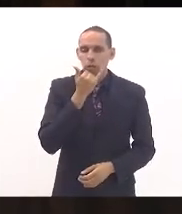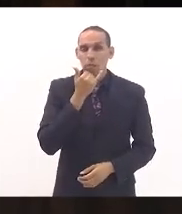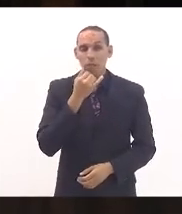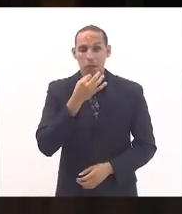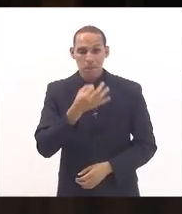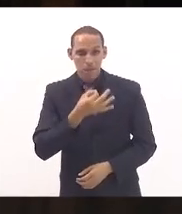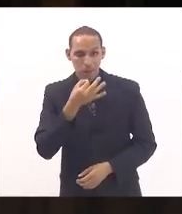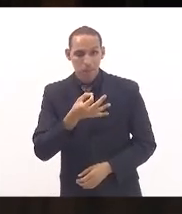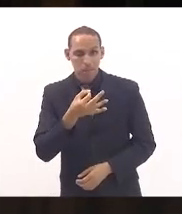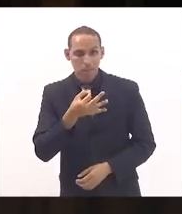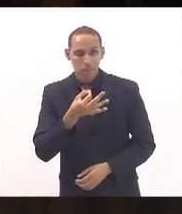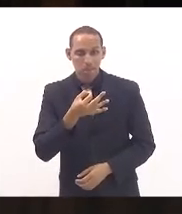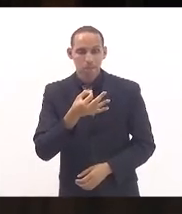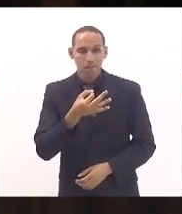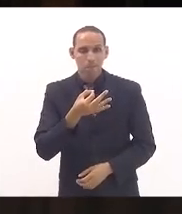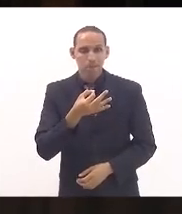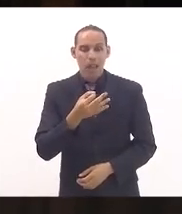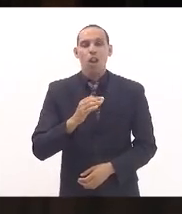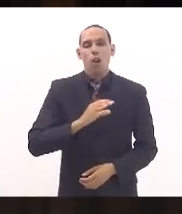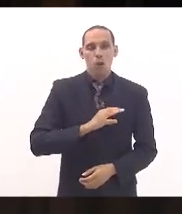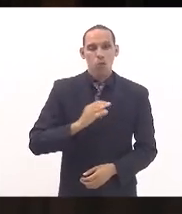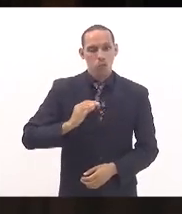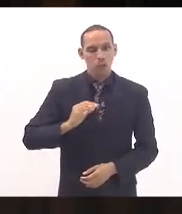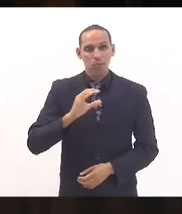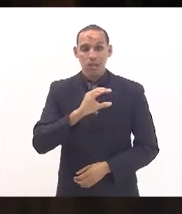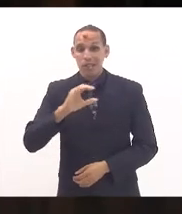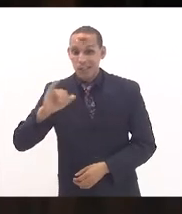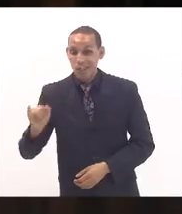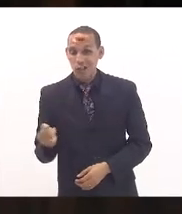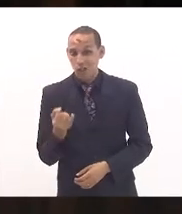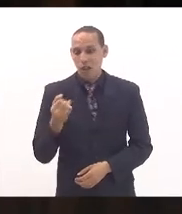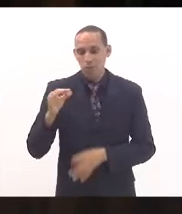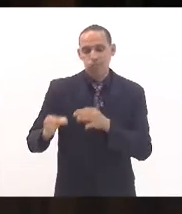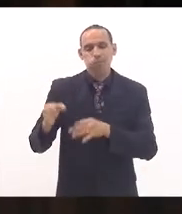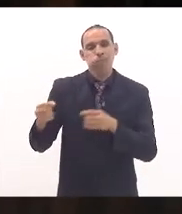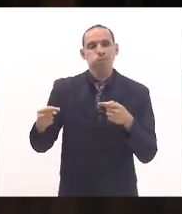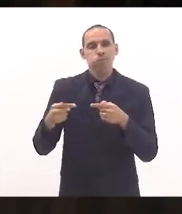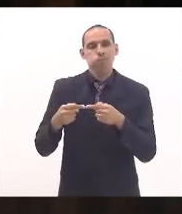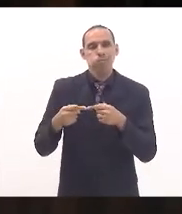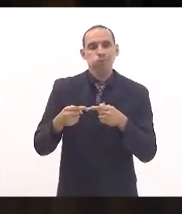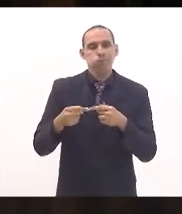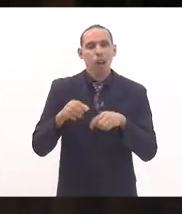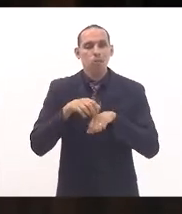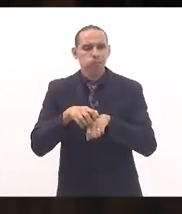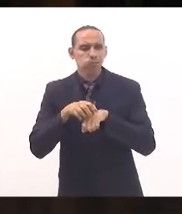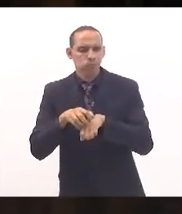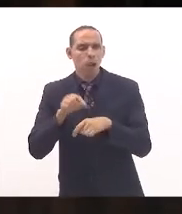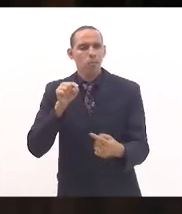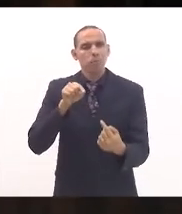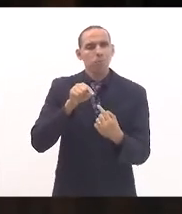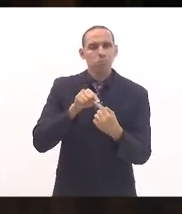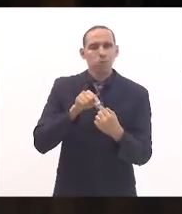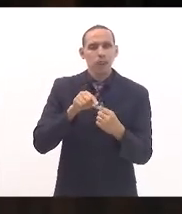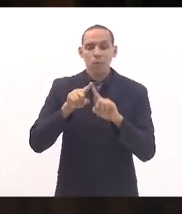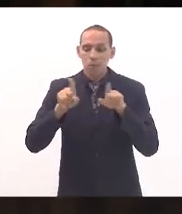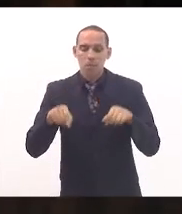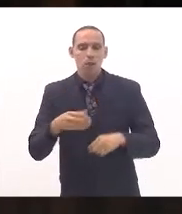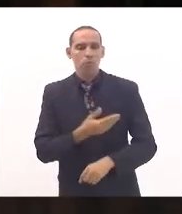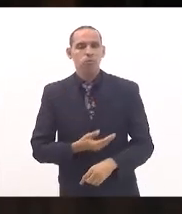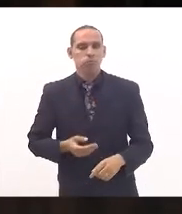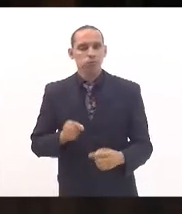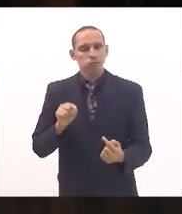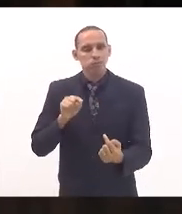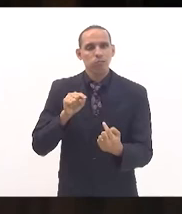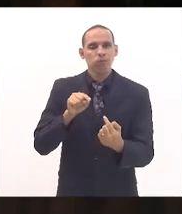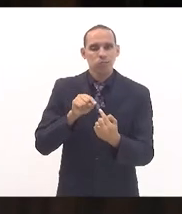pareceres da Comissão de Constituição e Justiça pela Juridicidade, Transporte favorável, Servidores Públicos favorável, de Educação favorável